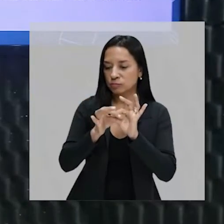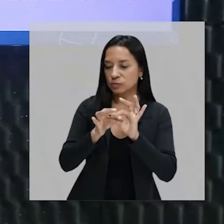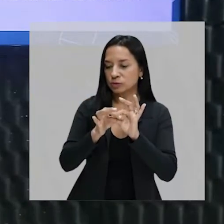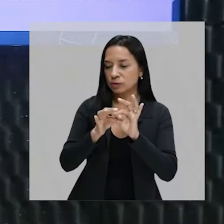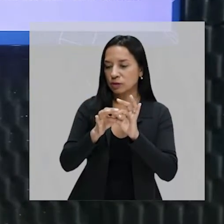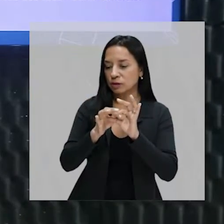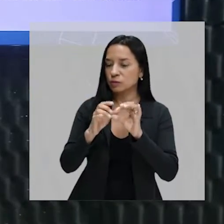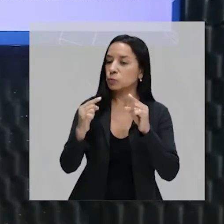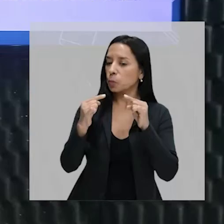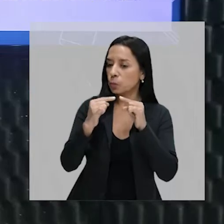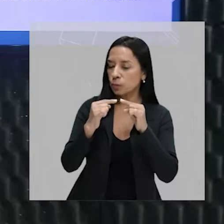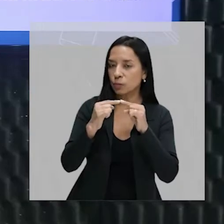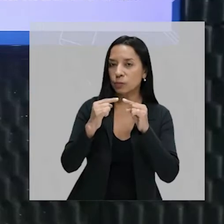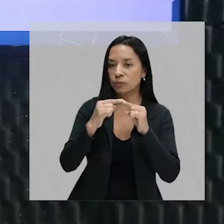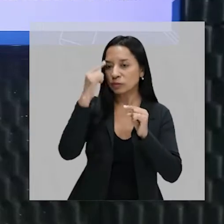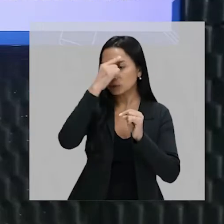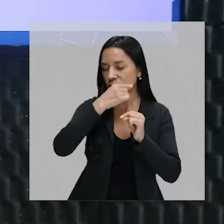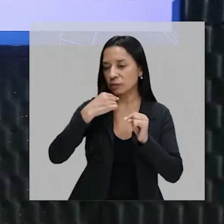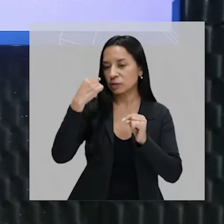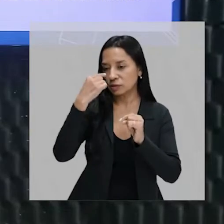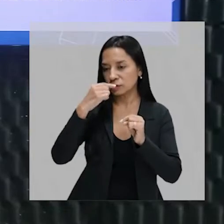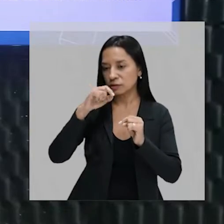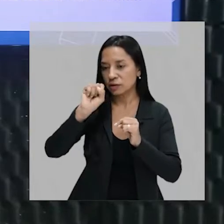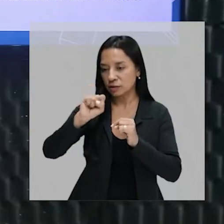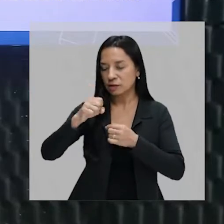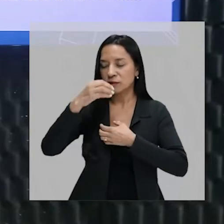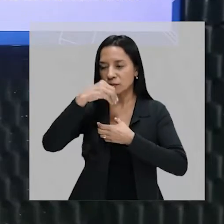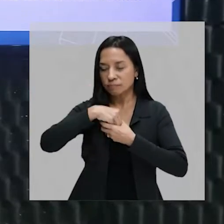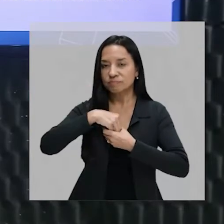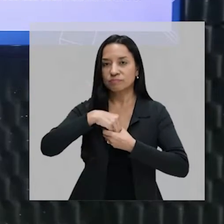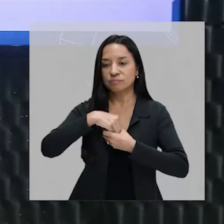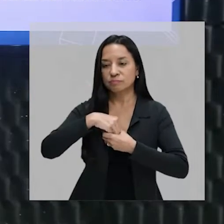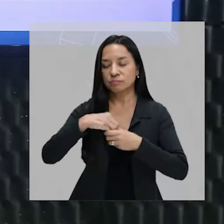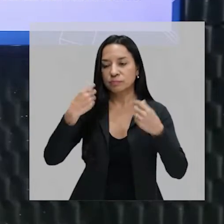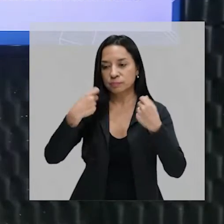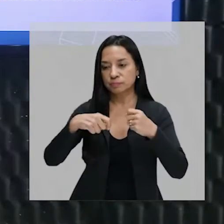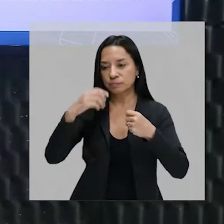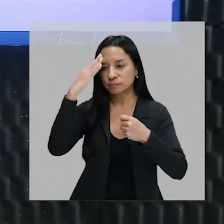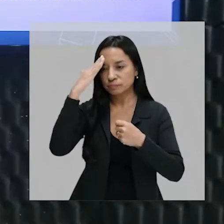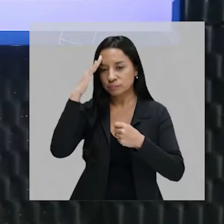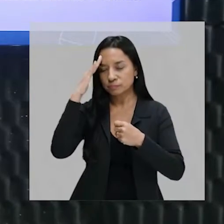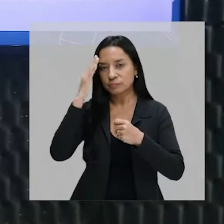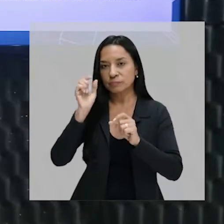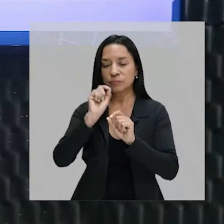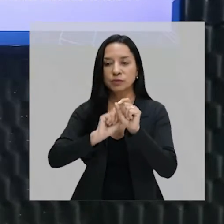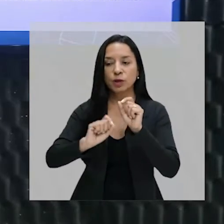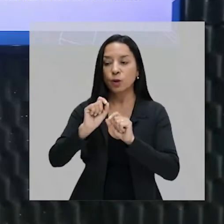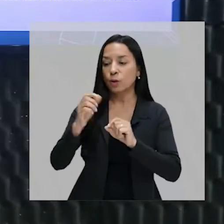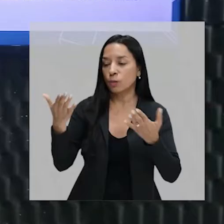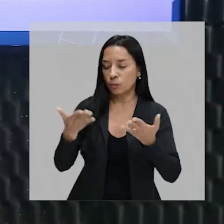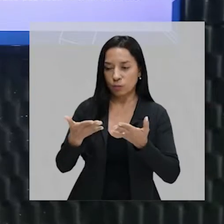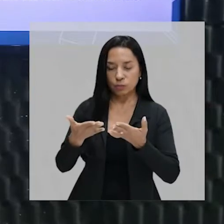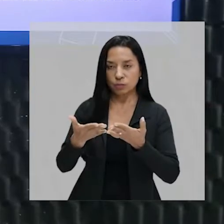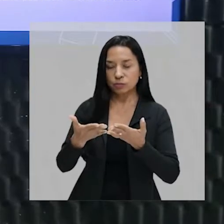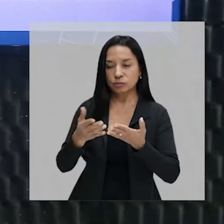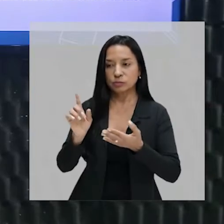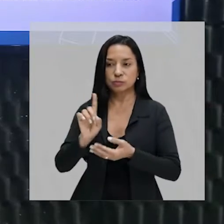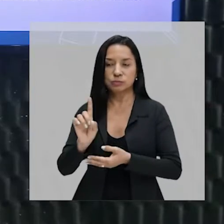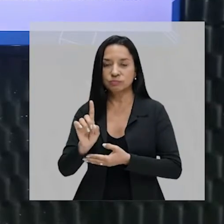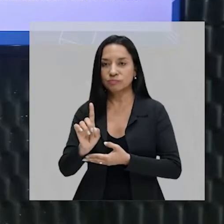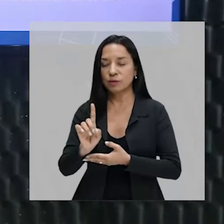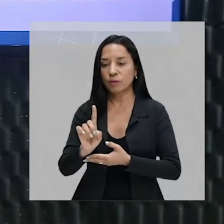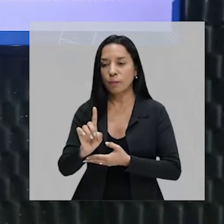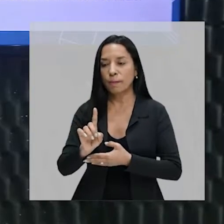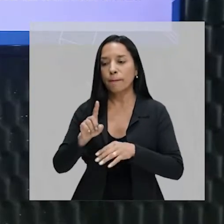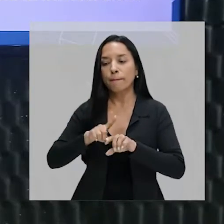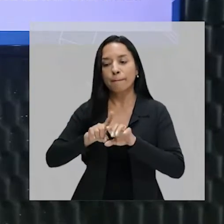aparência mas a essência é preciso se compreender não apenas hoje mas que